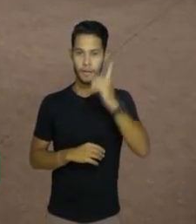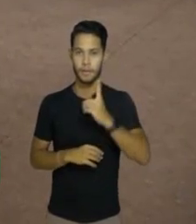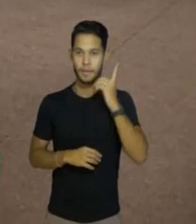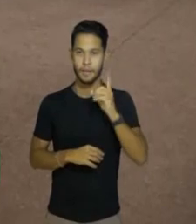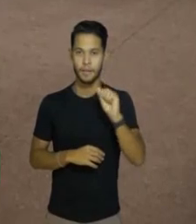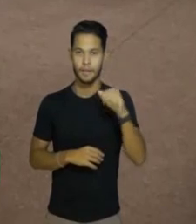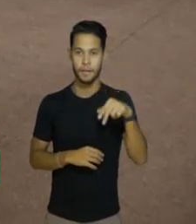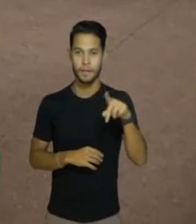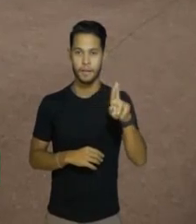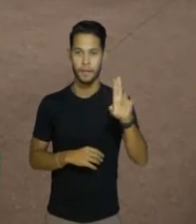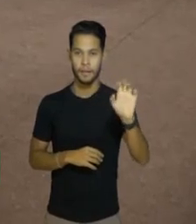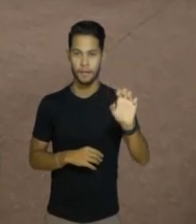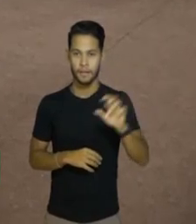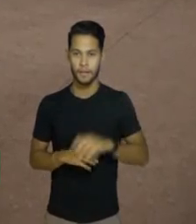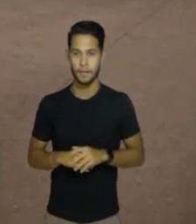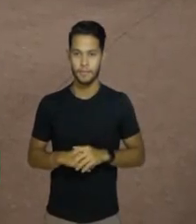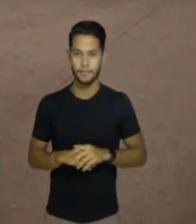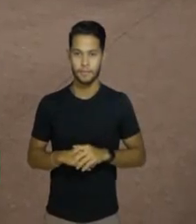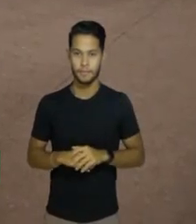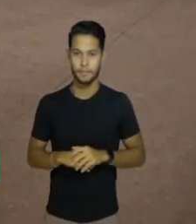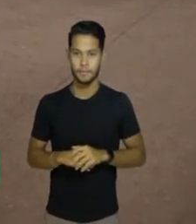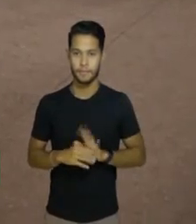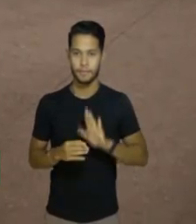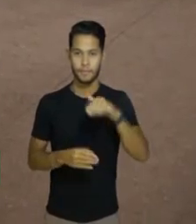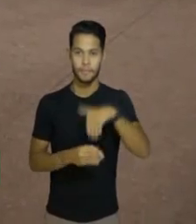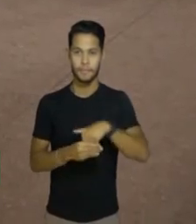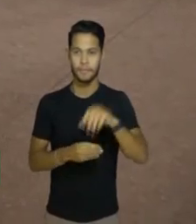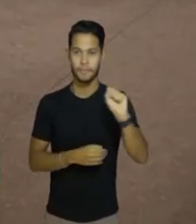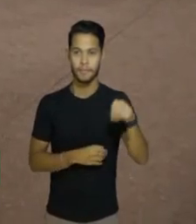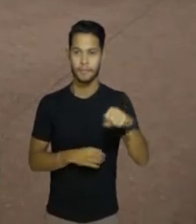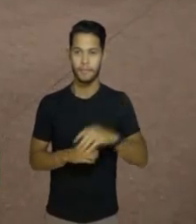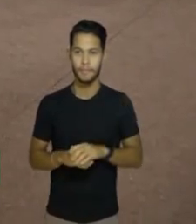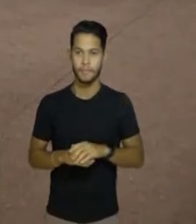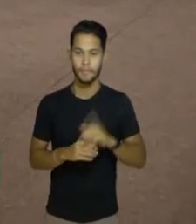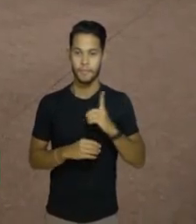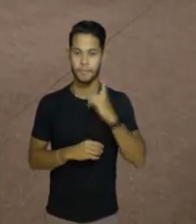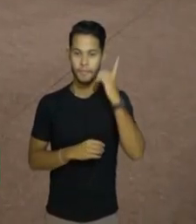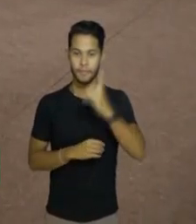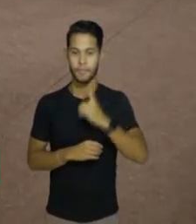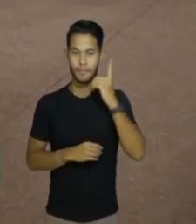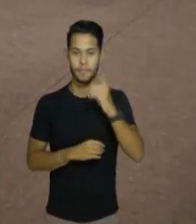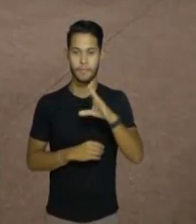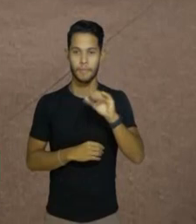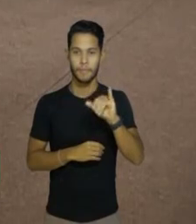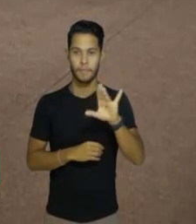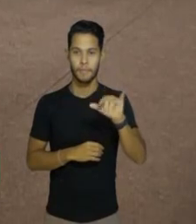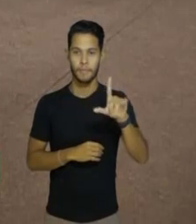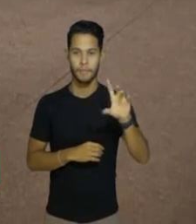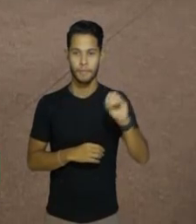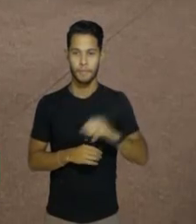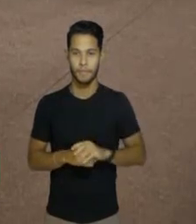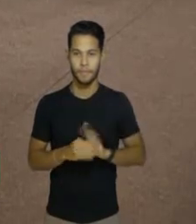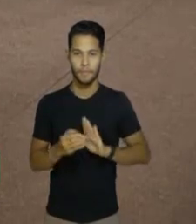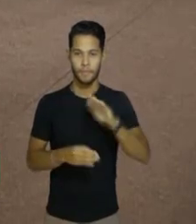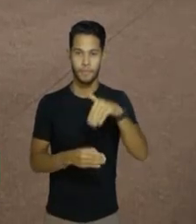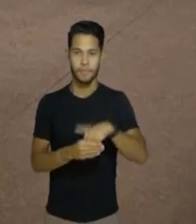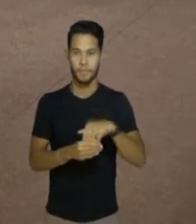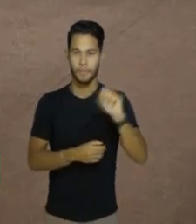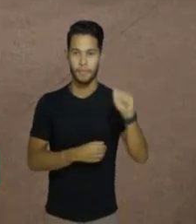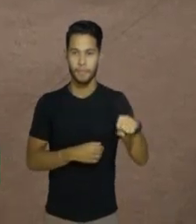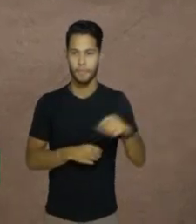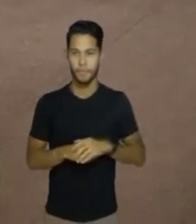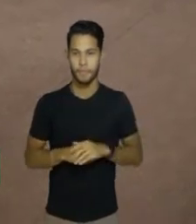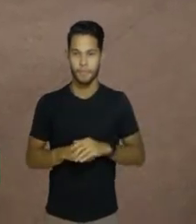Oliveira? Deputado André de Oliveira vota sim. Como vota deputado Camilo Martins? Deputado Camilo Martins vota sim.